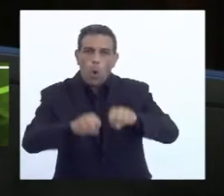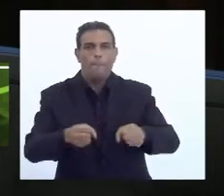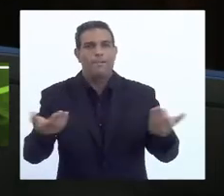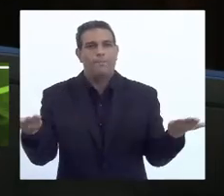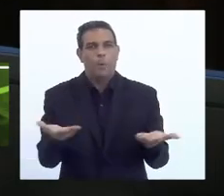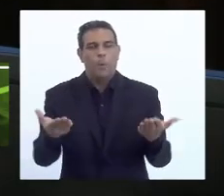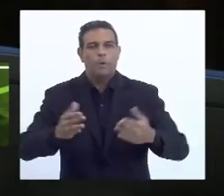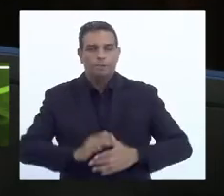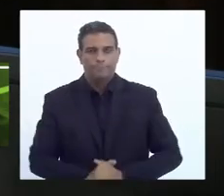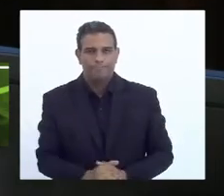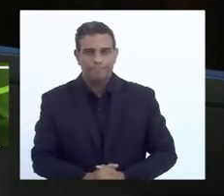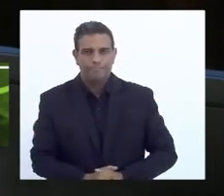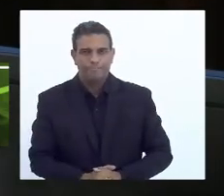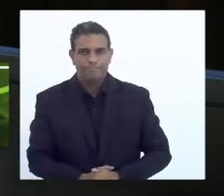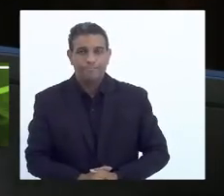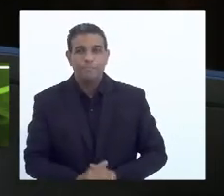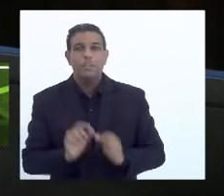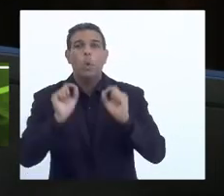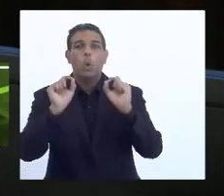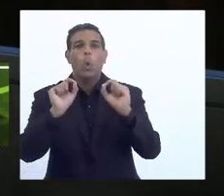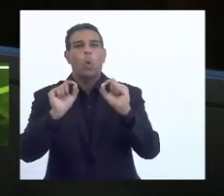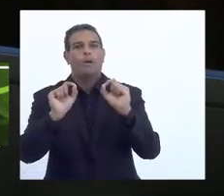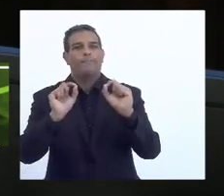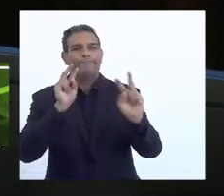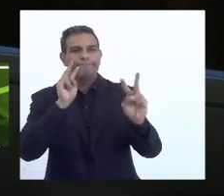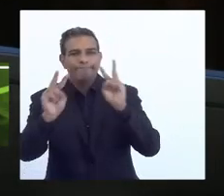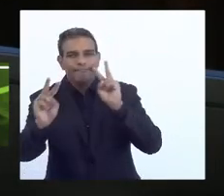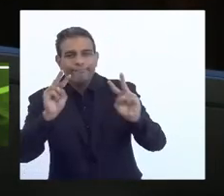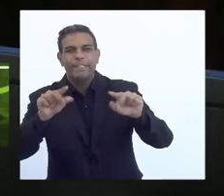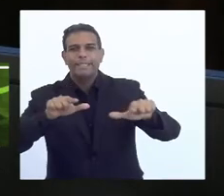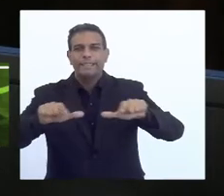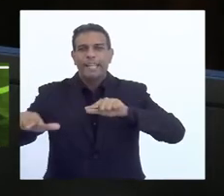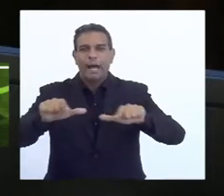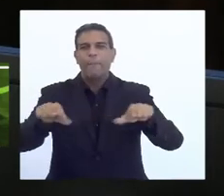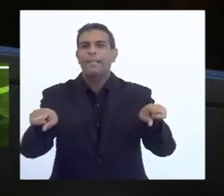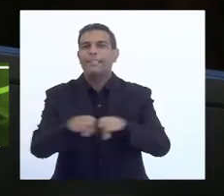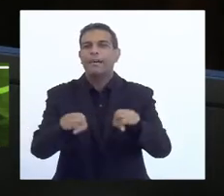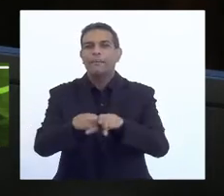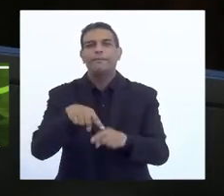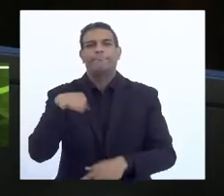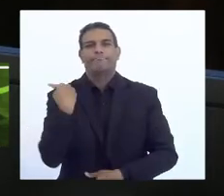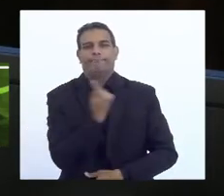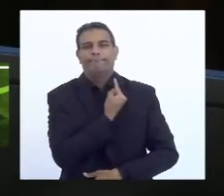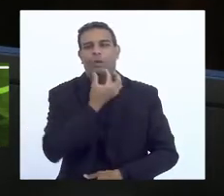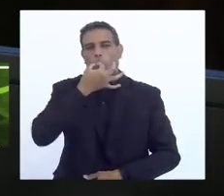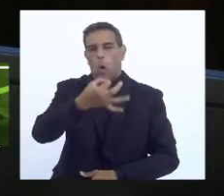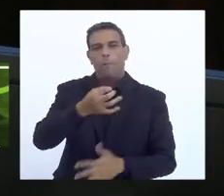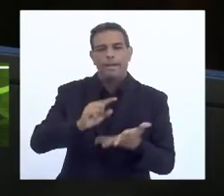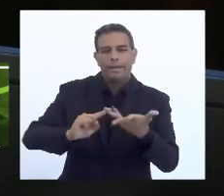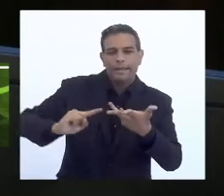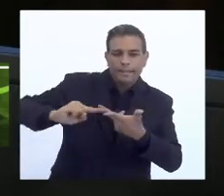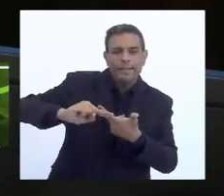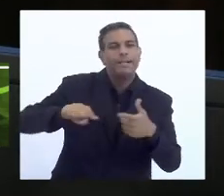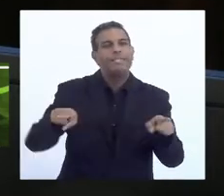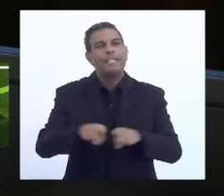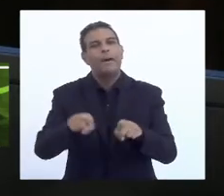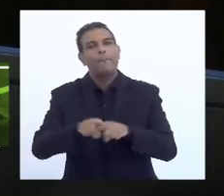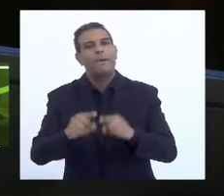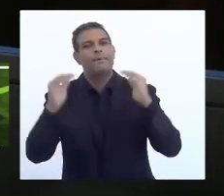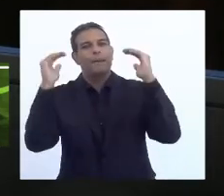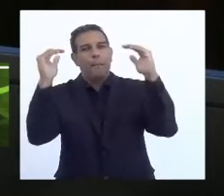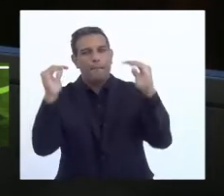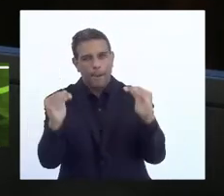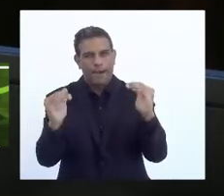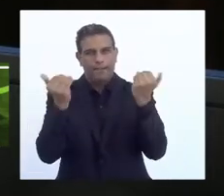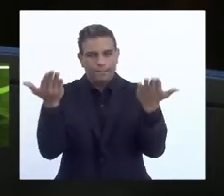casa. E agora, assumindo a presidência desses trabalhos, eu queria dizer, comentar um pouco da fala da nossa